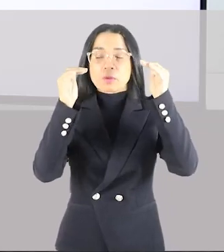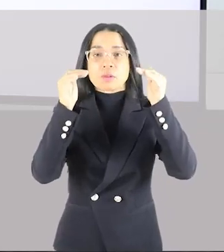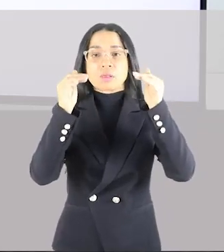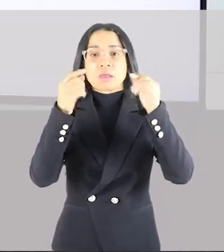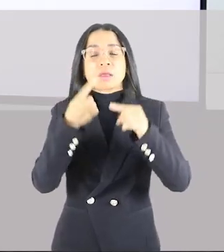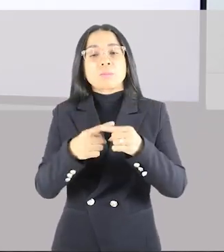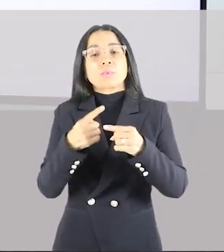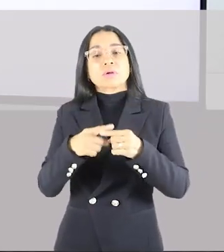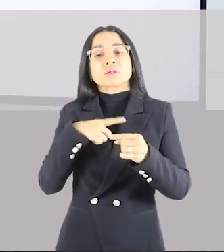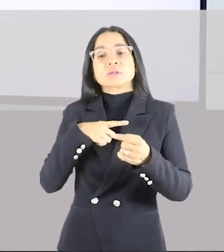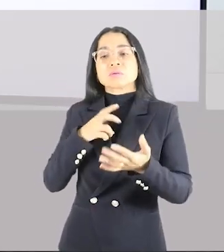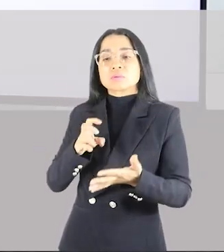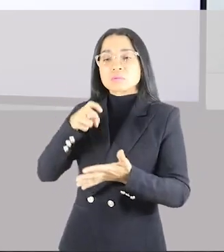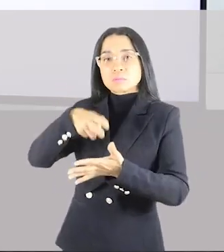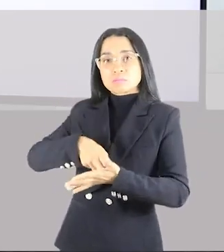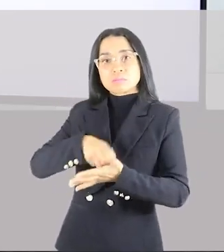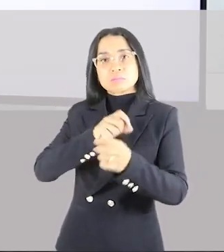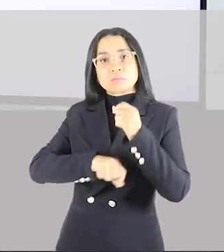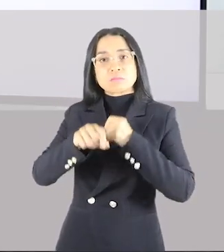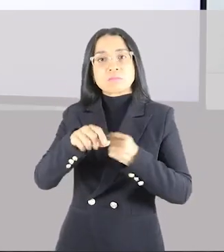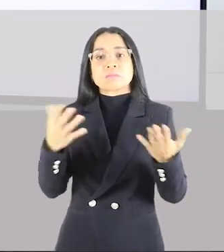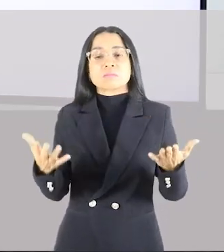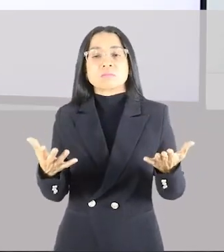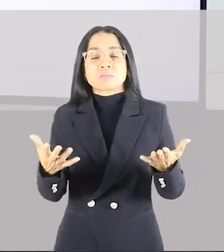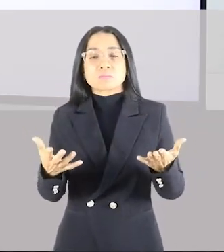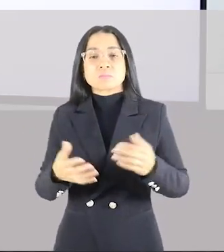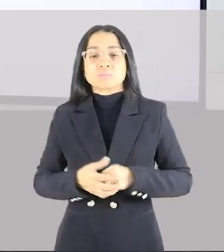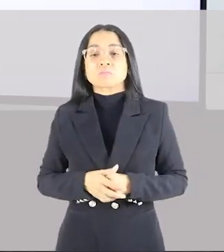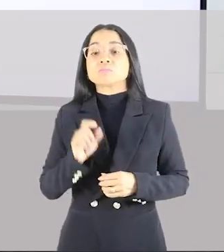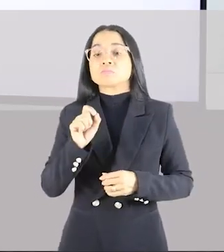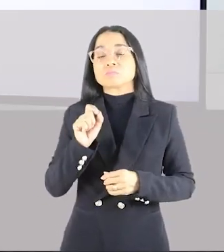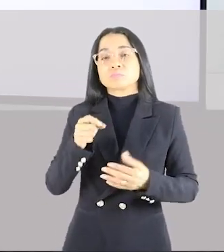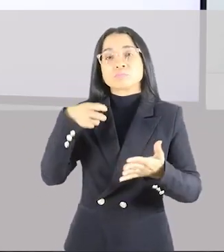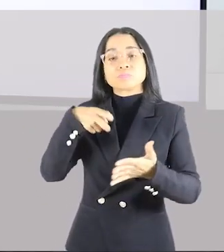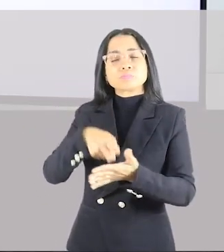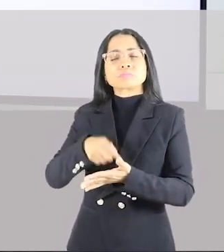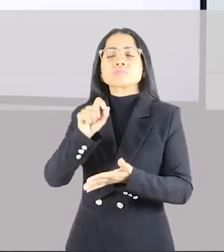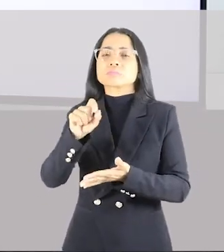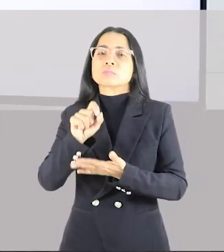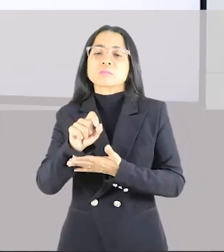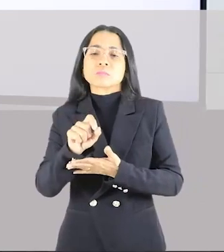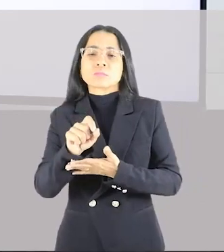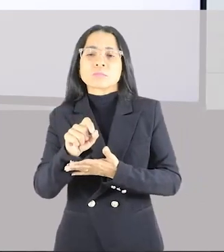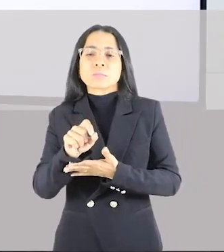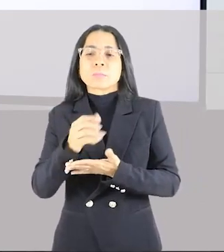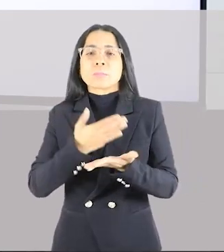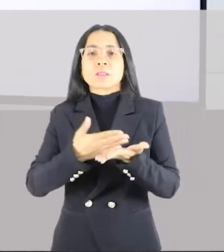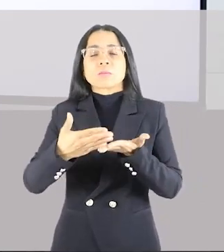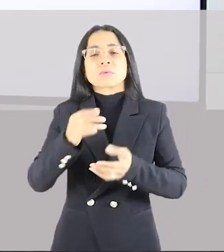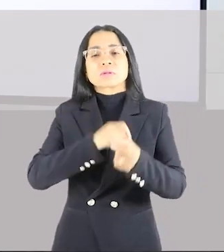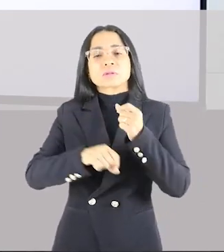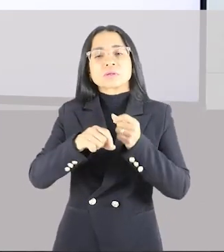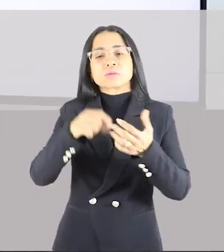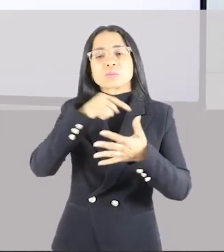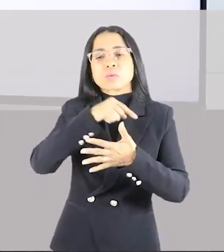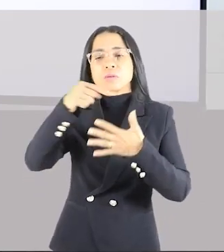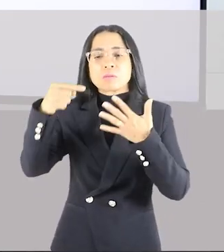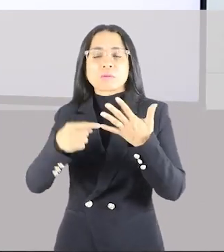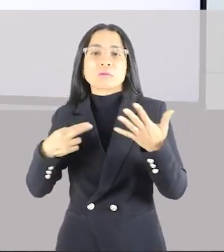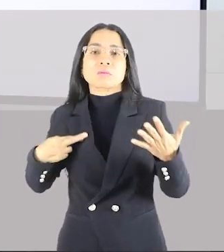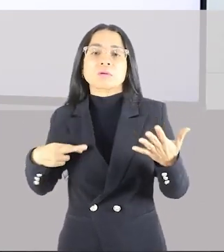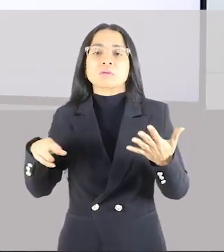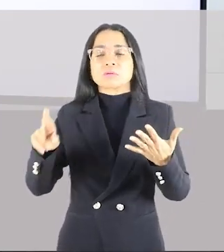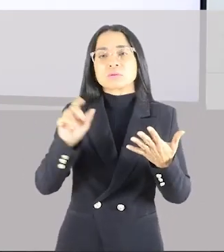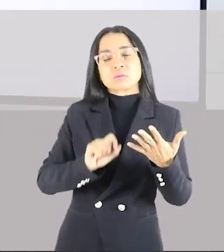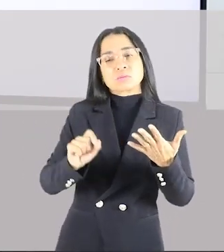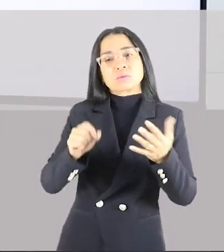viria os castigos dados por ele. E esses castigos eram dados, né, a partir de um aspecto religioso